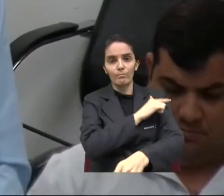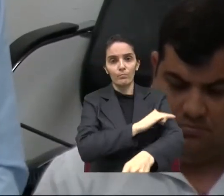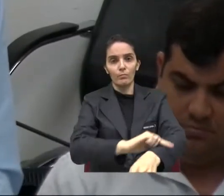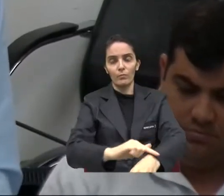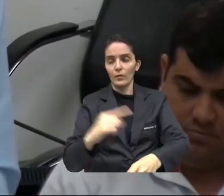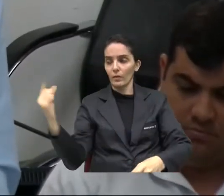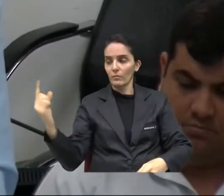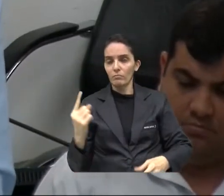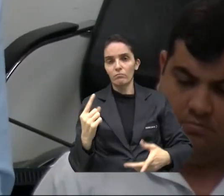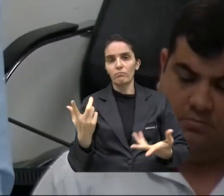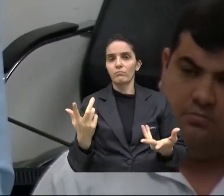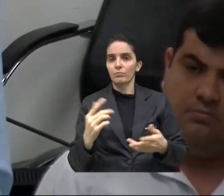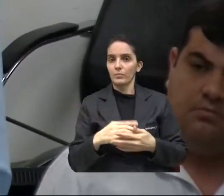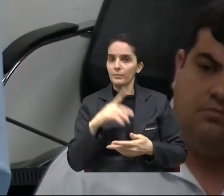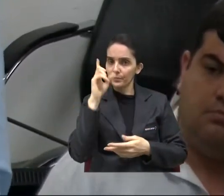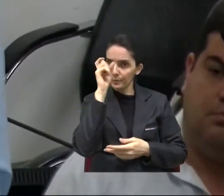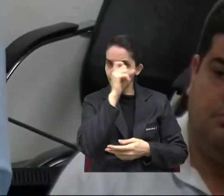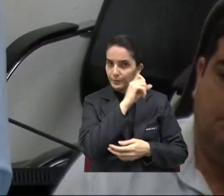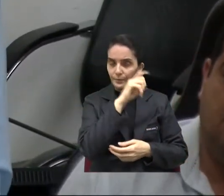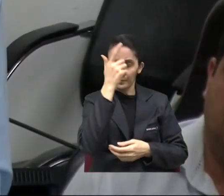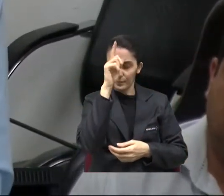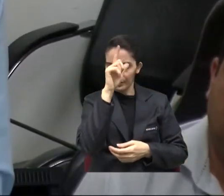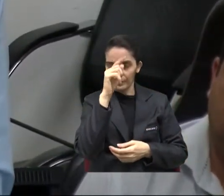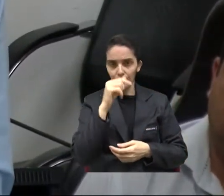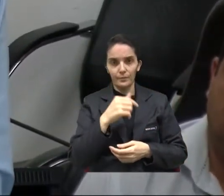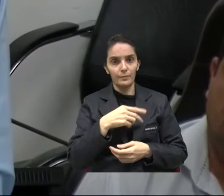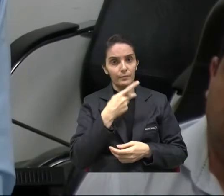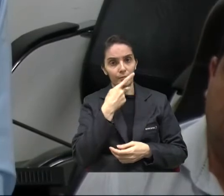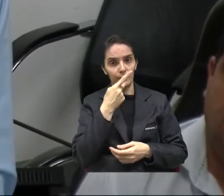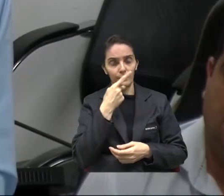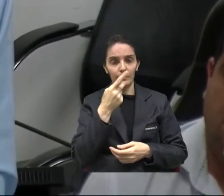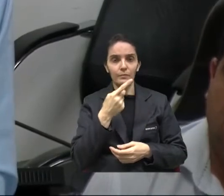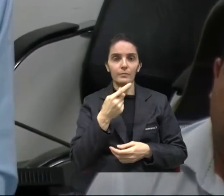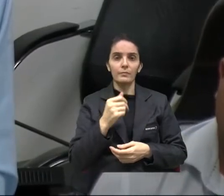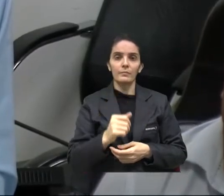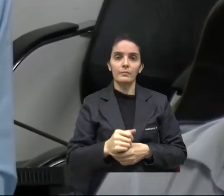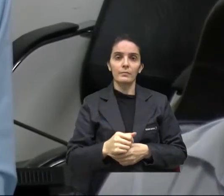você vai passar lá. Eu confesso que das vezes que precisei